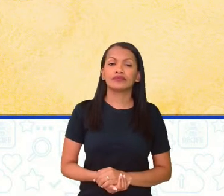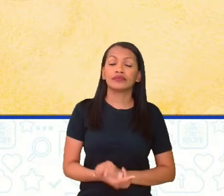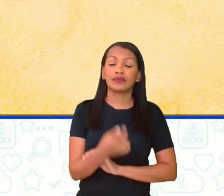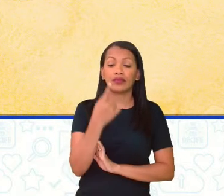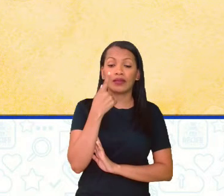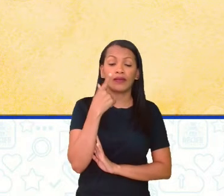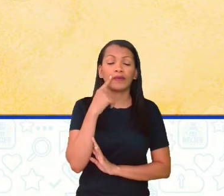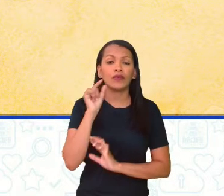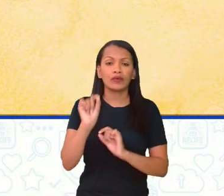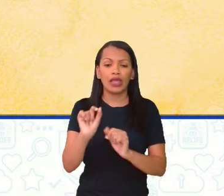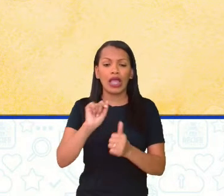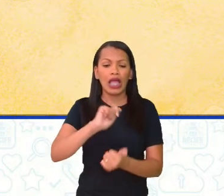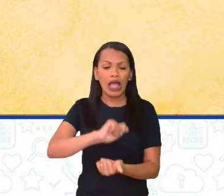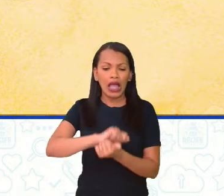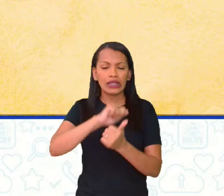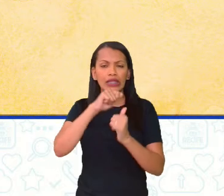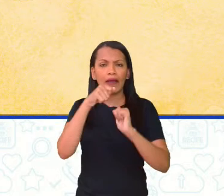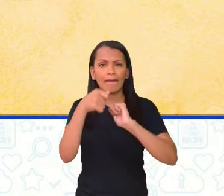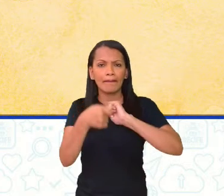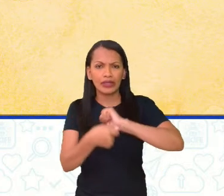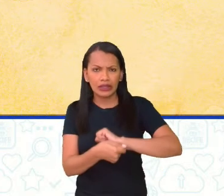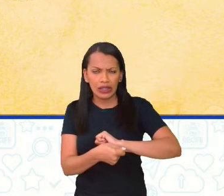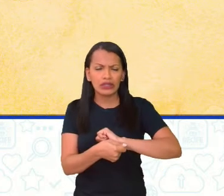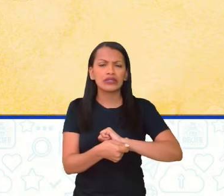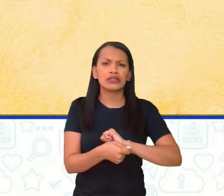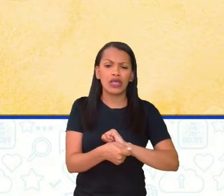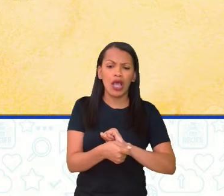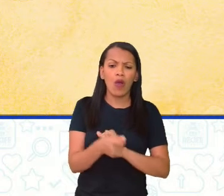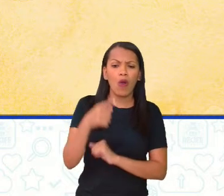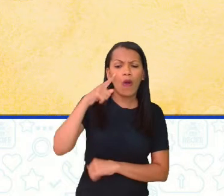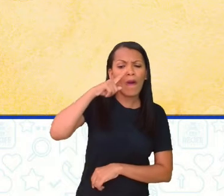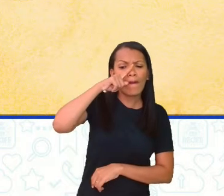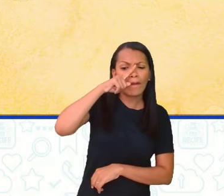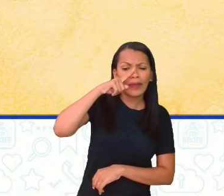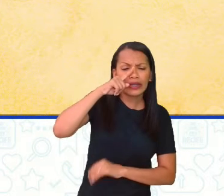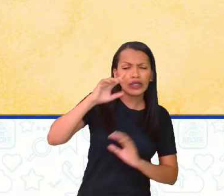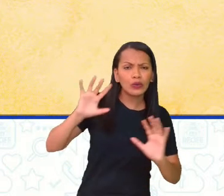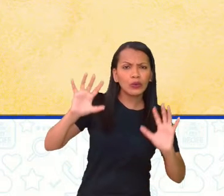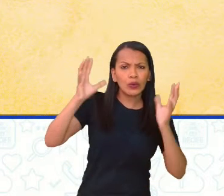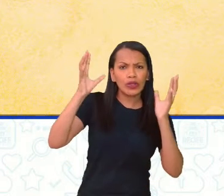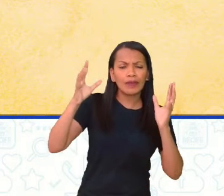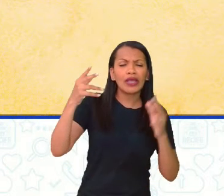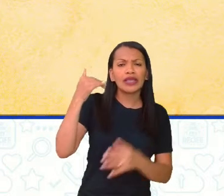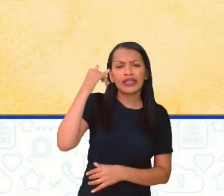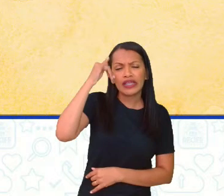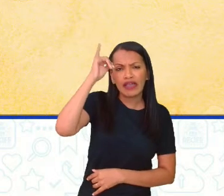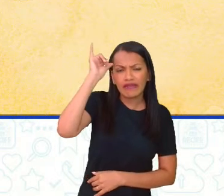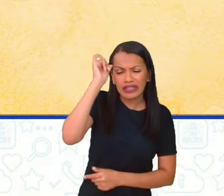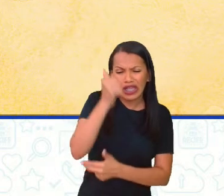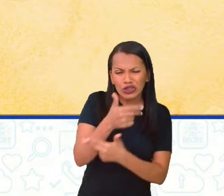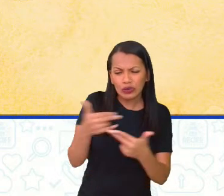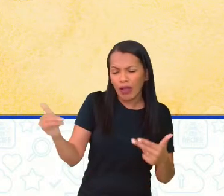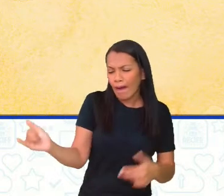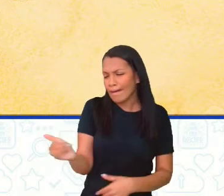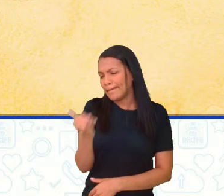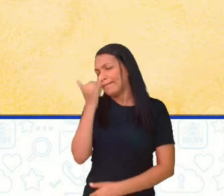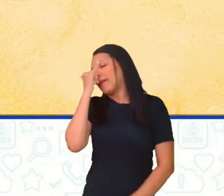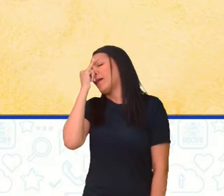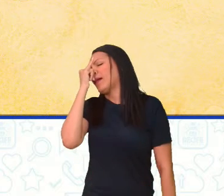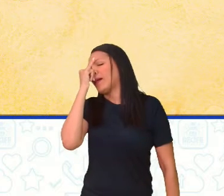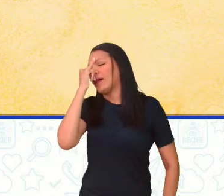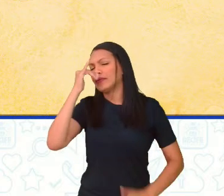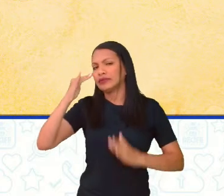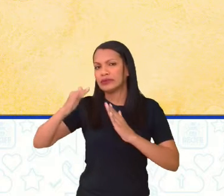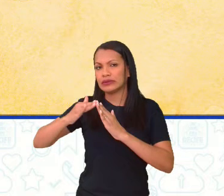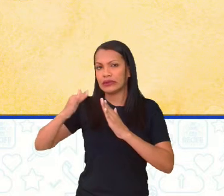de adaptação a riscos relacionados ao clima e às catástrofes naturais em todos os países. Por exemplo, aquela população que